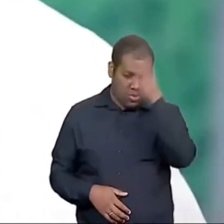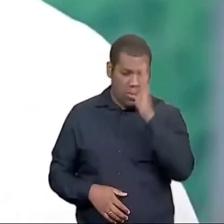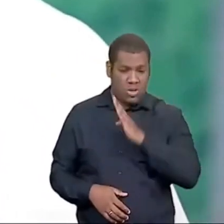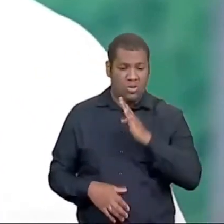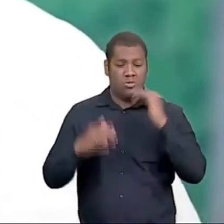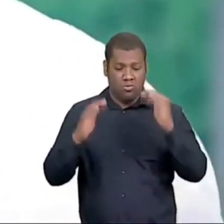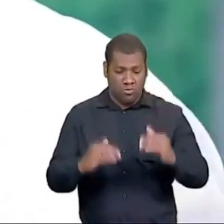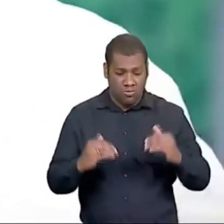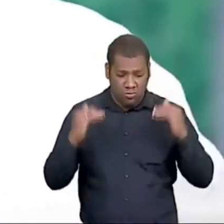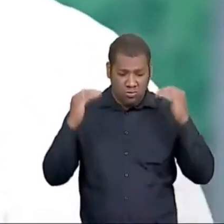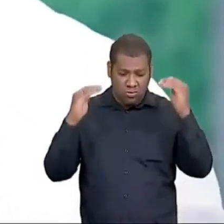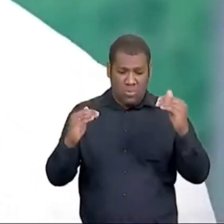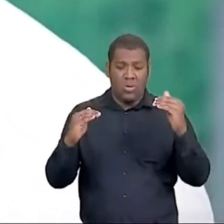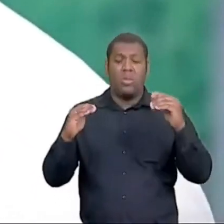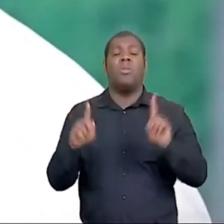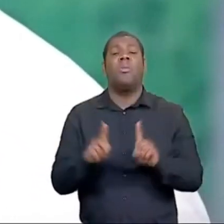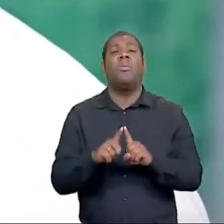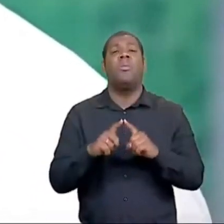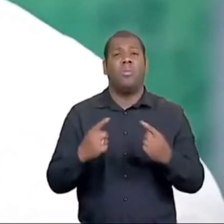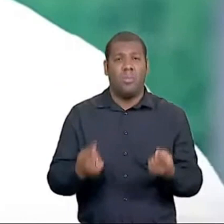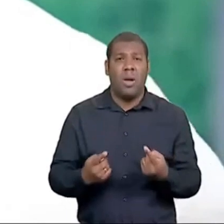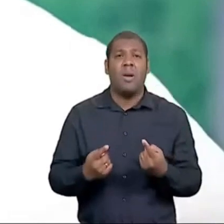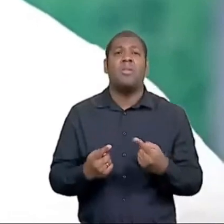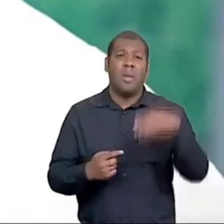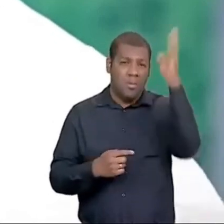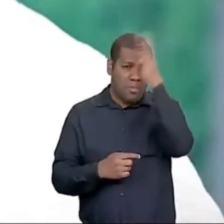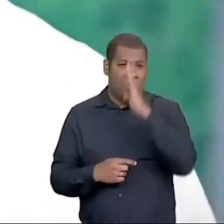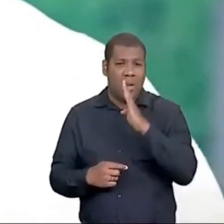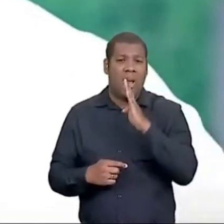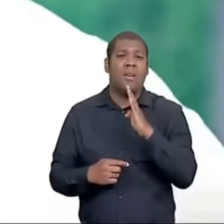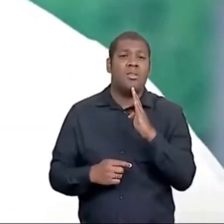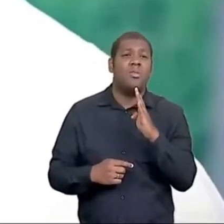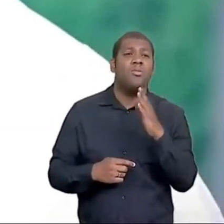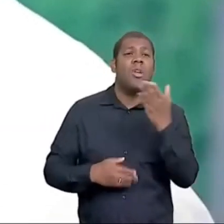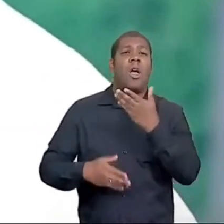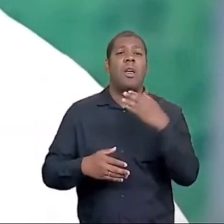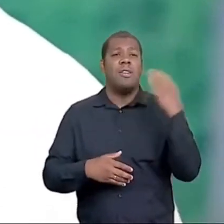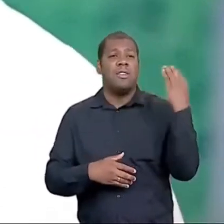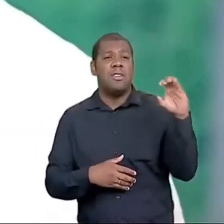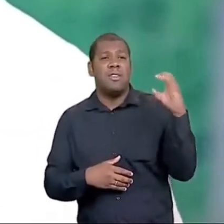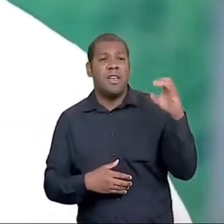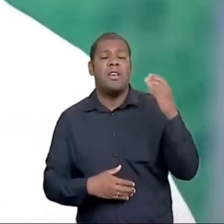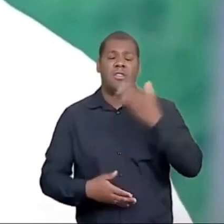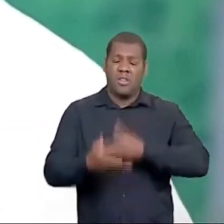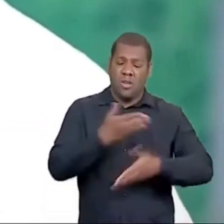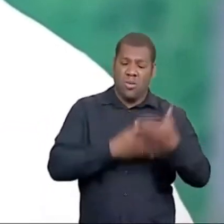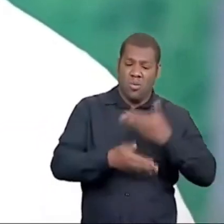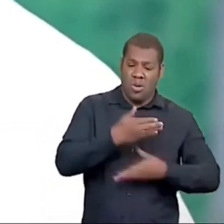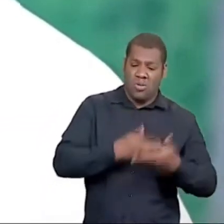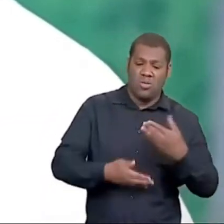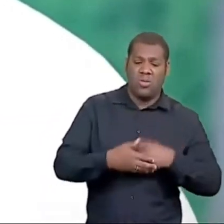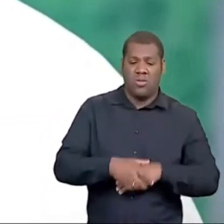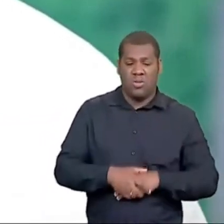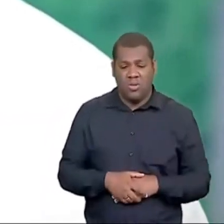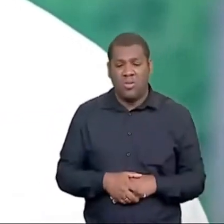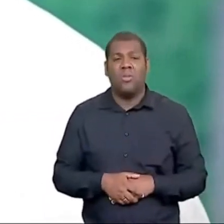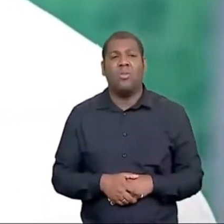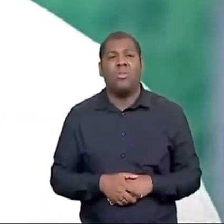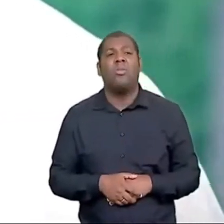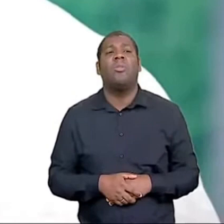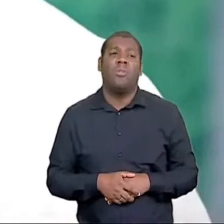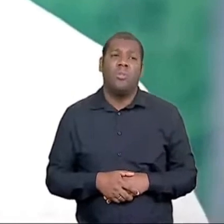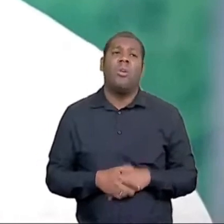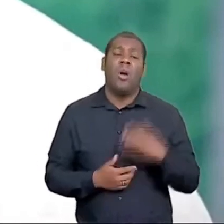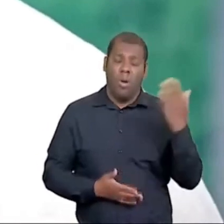compartilhar do ponto de vista da ciência com o mundo, que quer estudar, que quer investir, para que a gente possa cuidar da Amazônia,